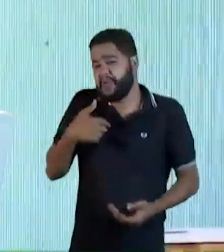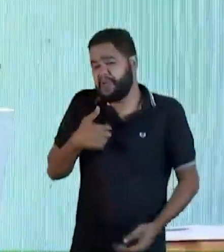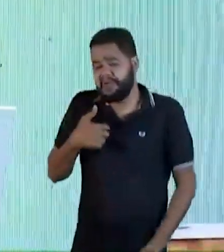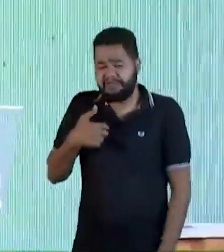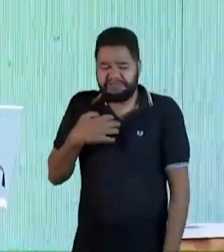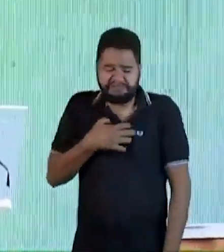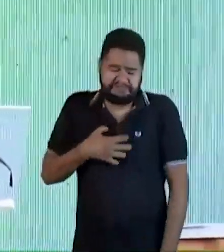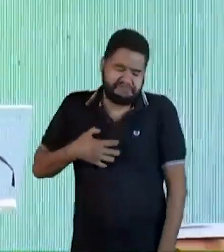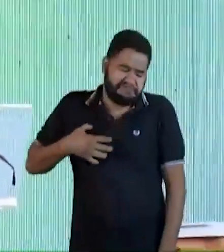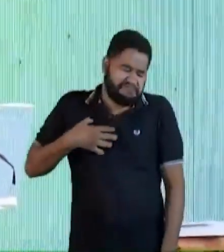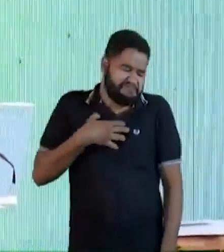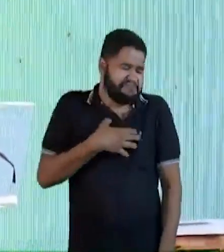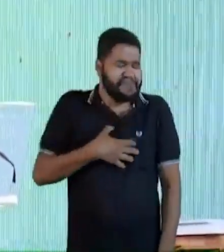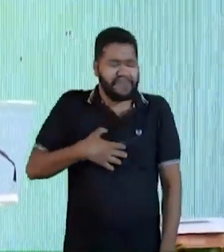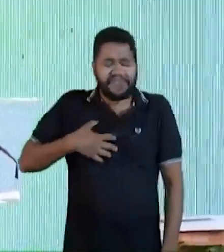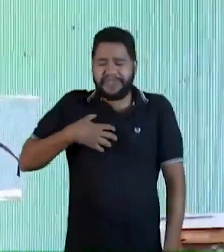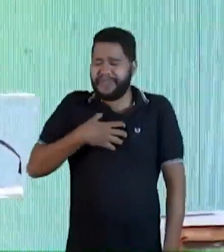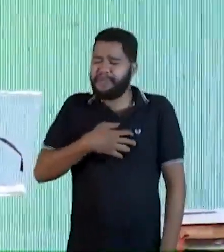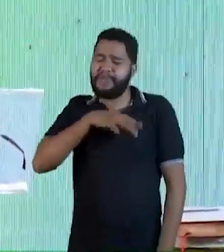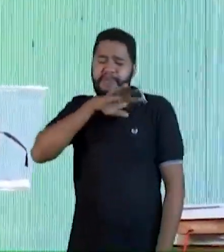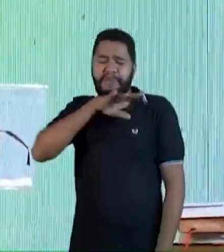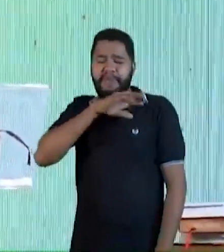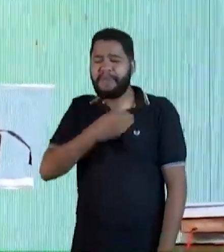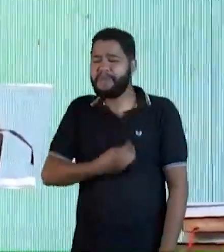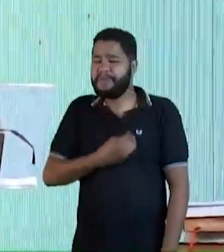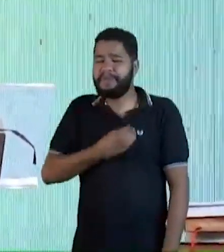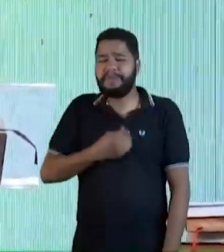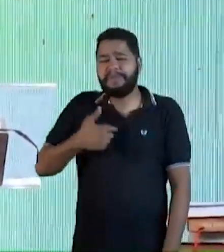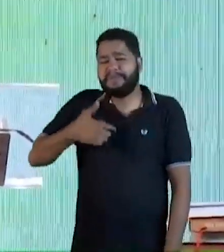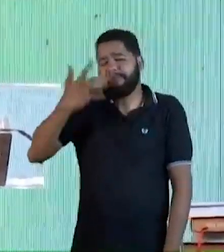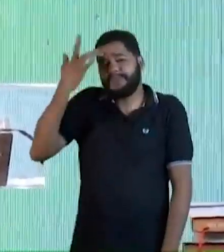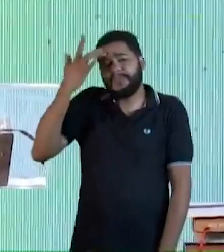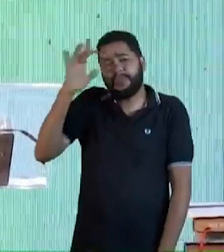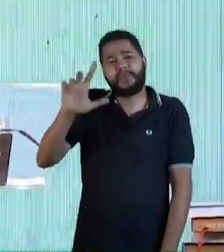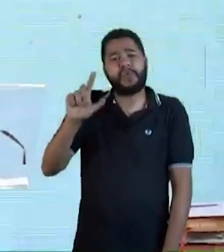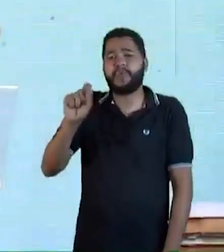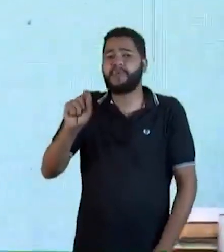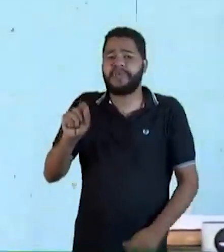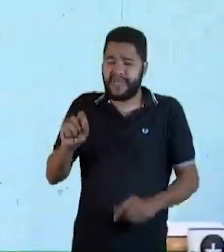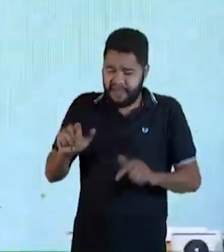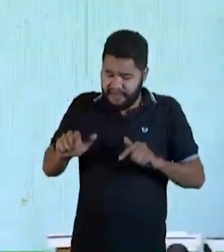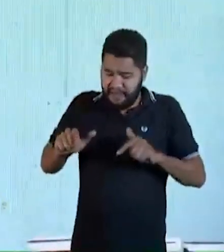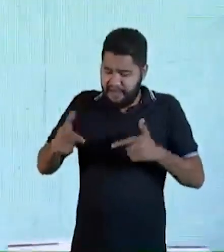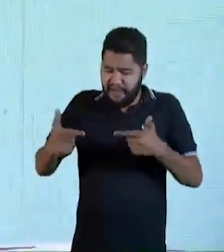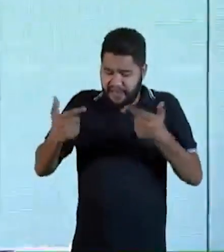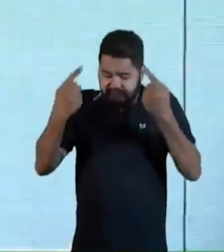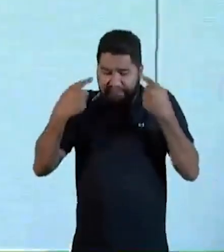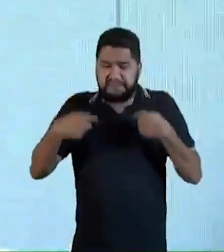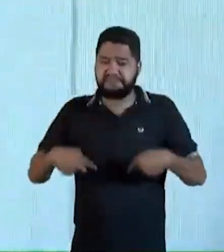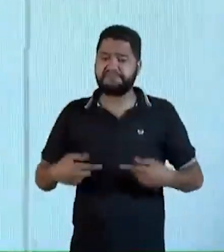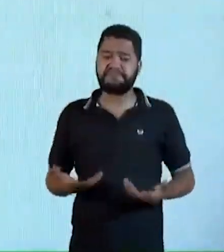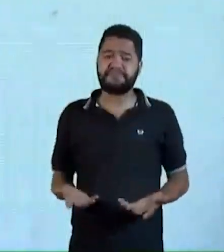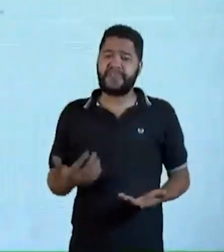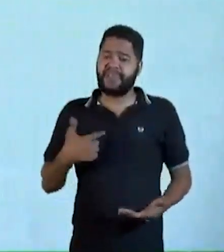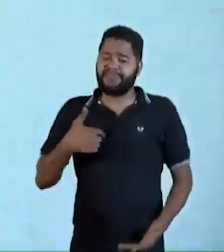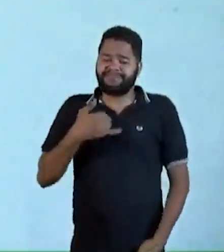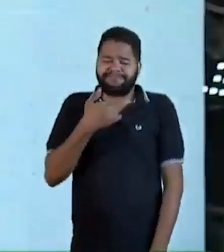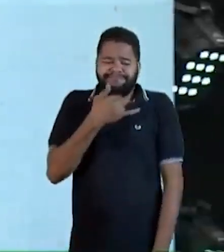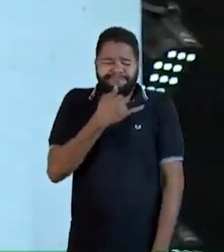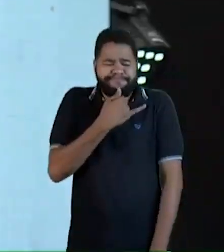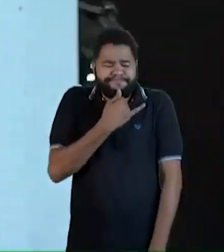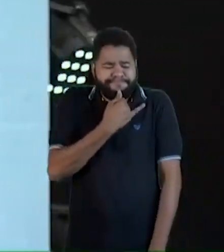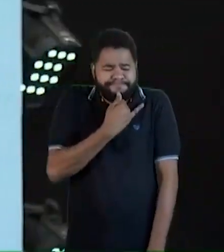eu tô todo ferido eu tô todo machucado eu não sei o que fazer de mim mesmo eu tô